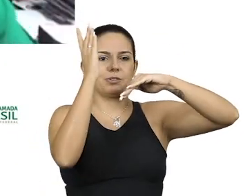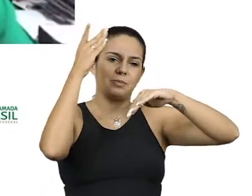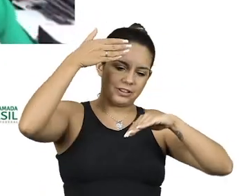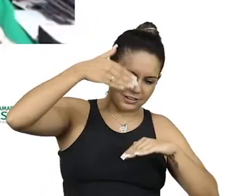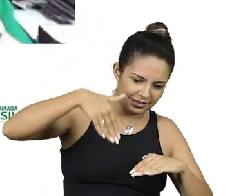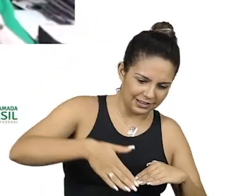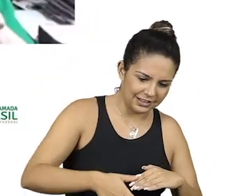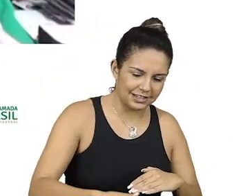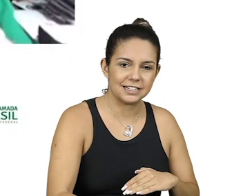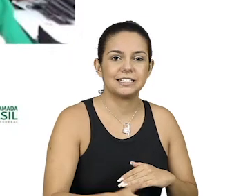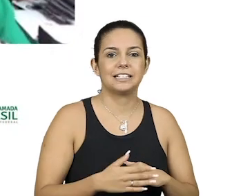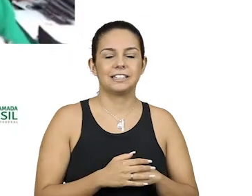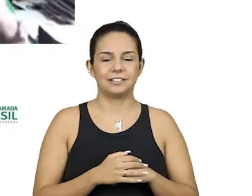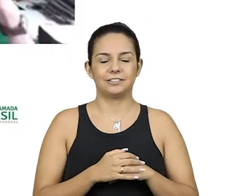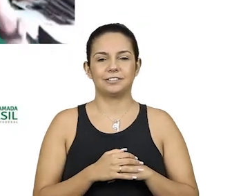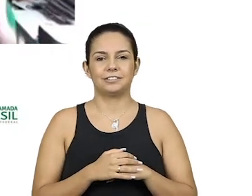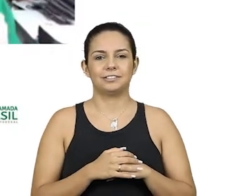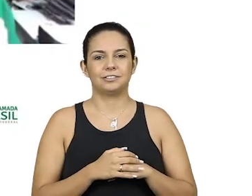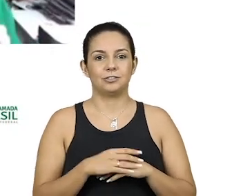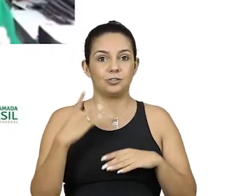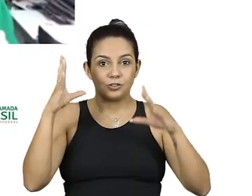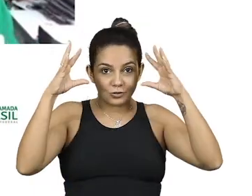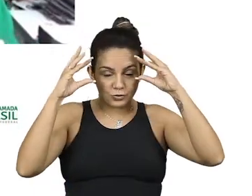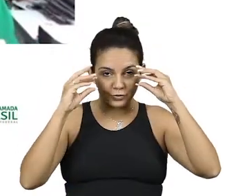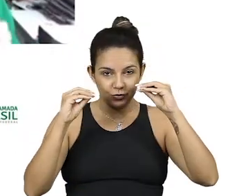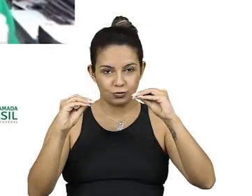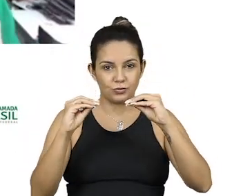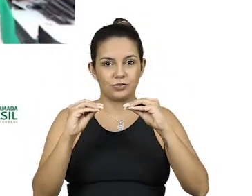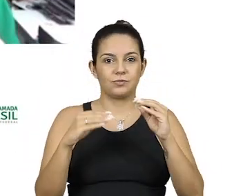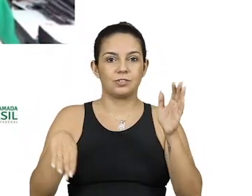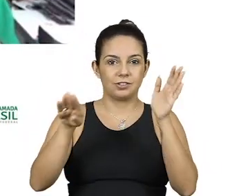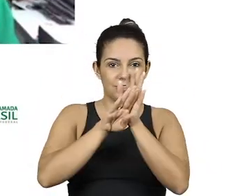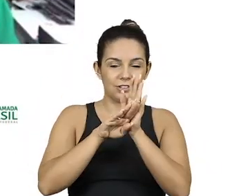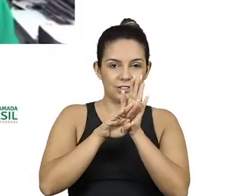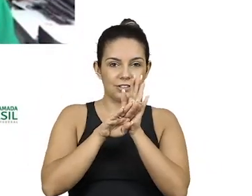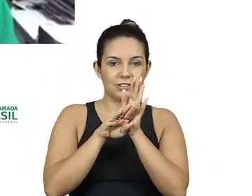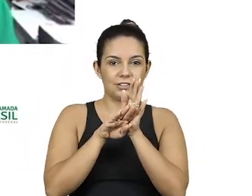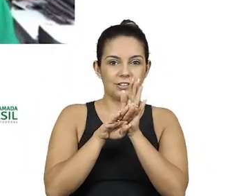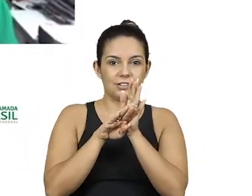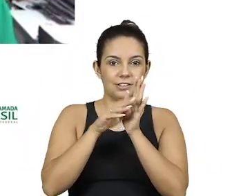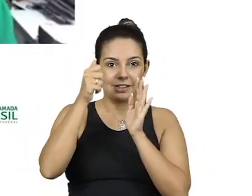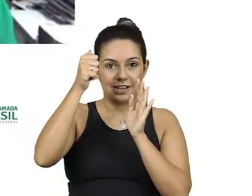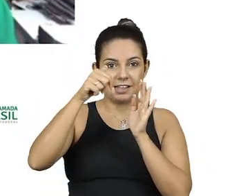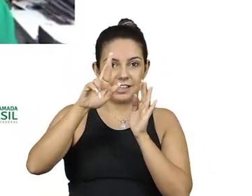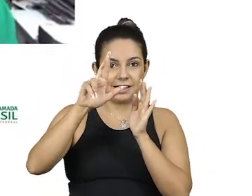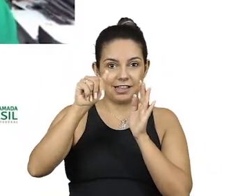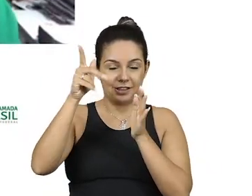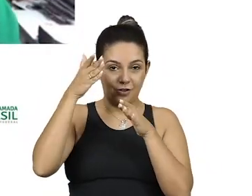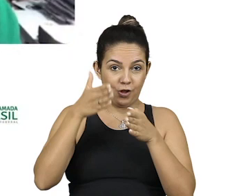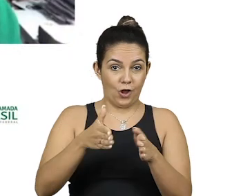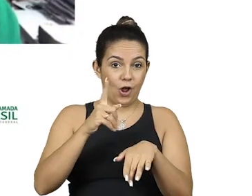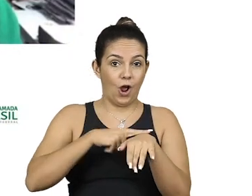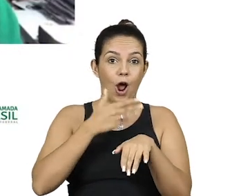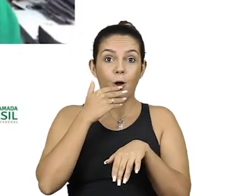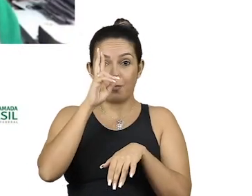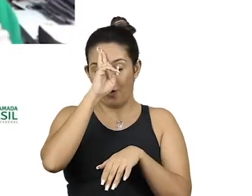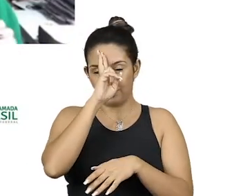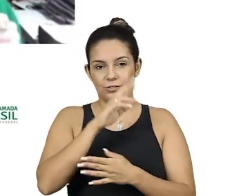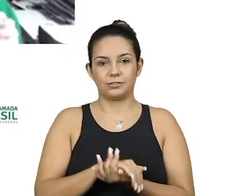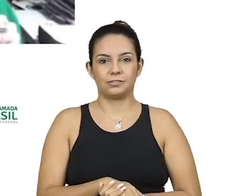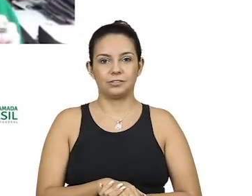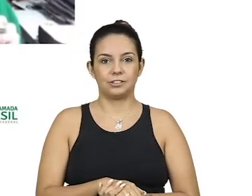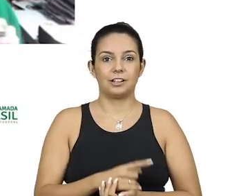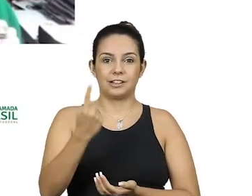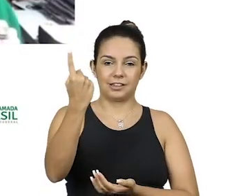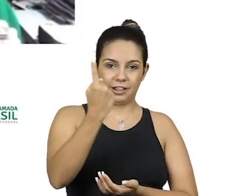uma aventura. Saímos no escuro, chegamos em Angra à hora do almoço.